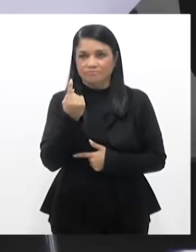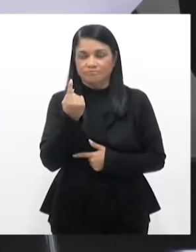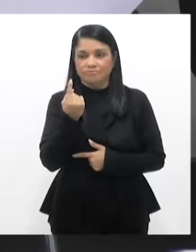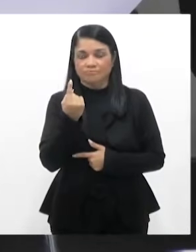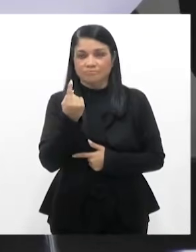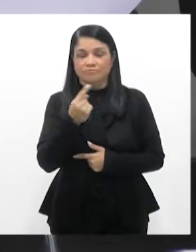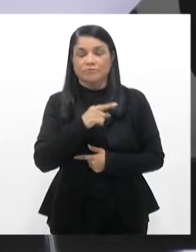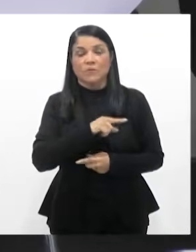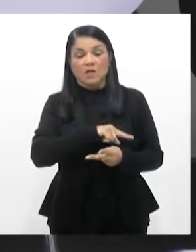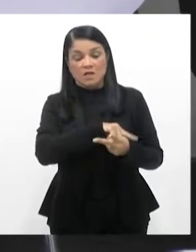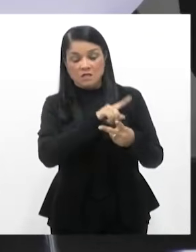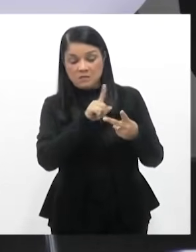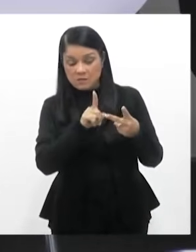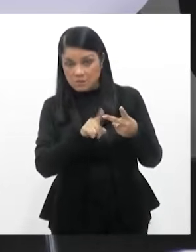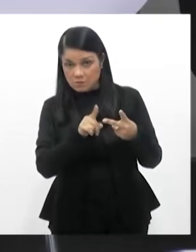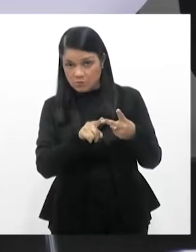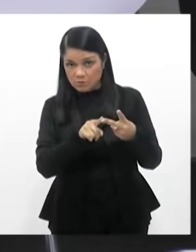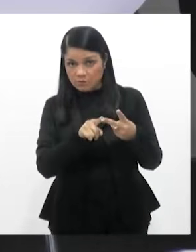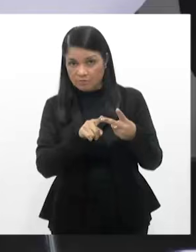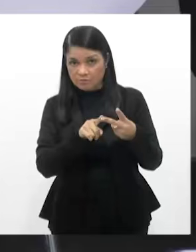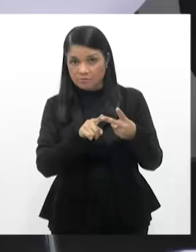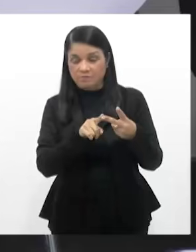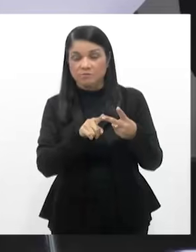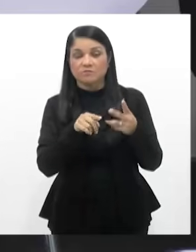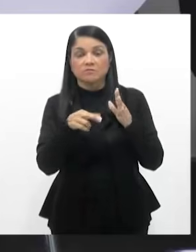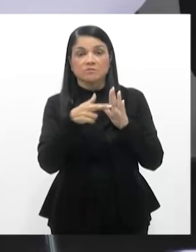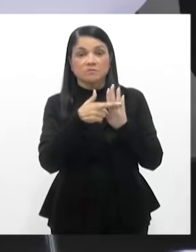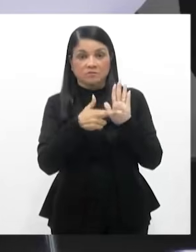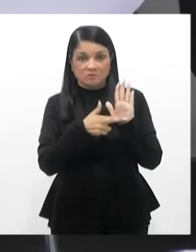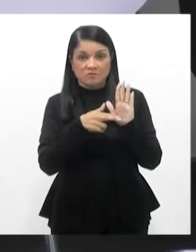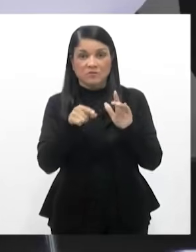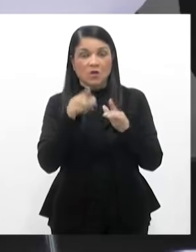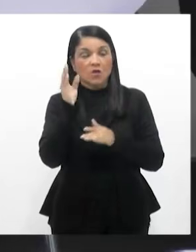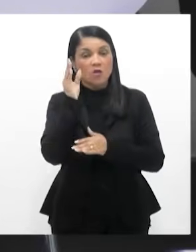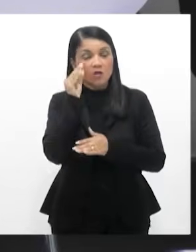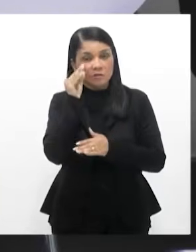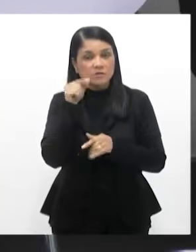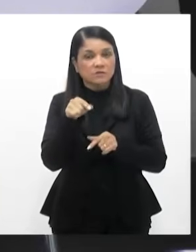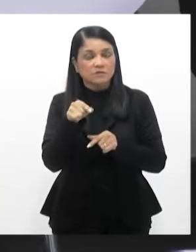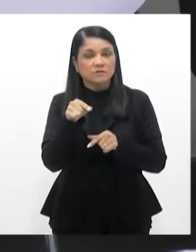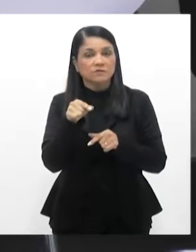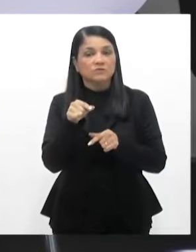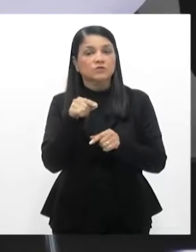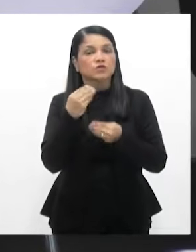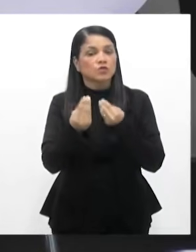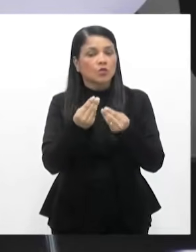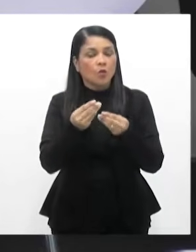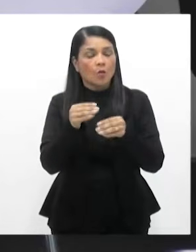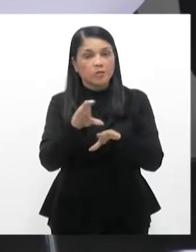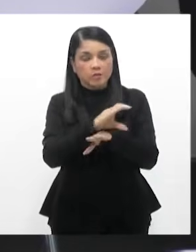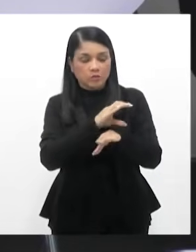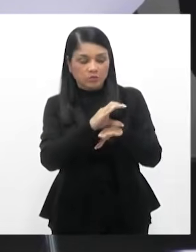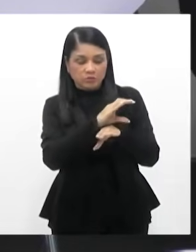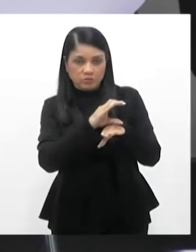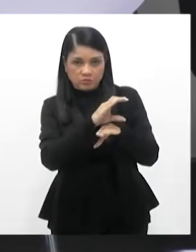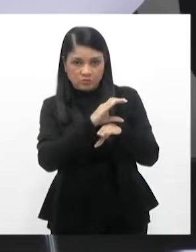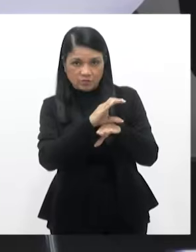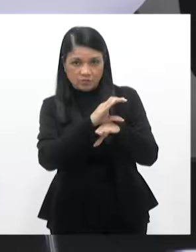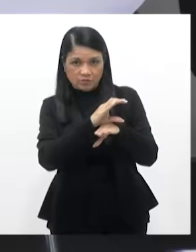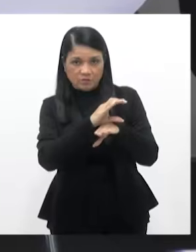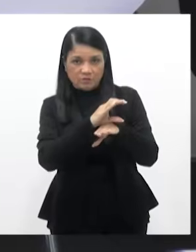Primeira tese. A segunda, a observância das condições constitucionais